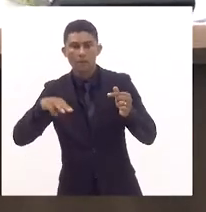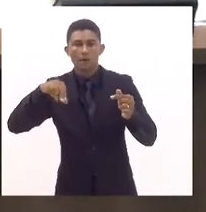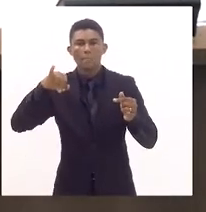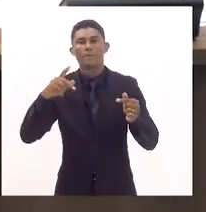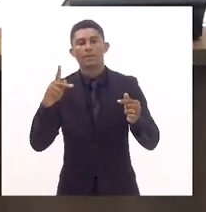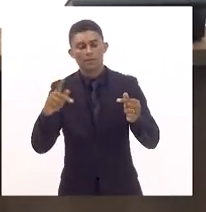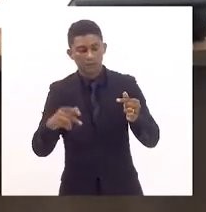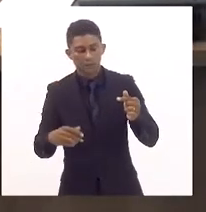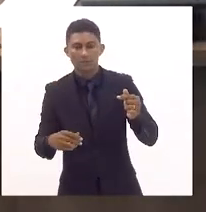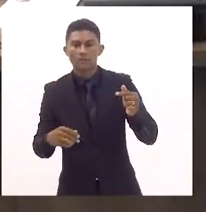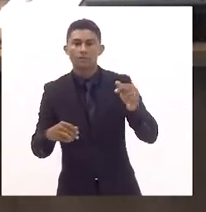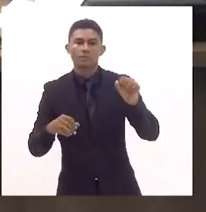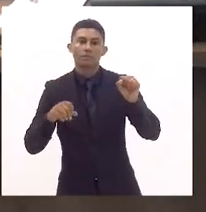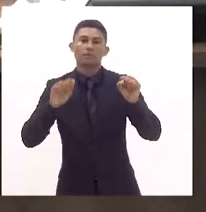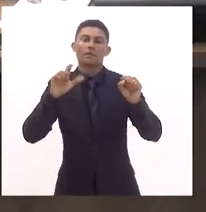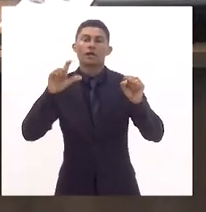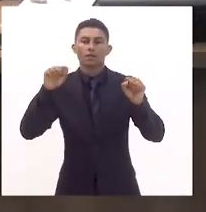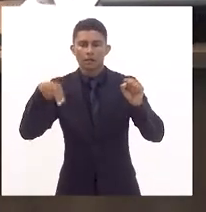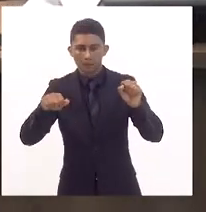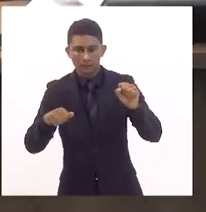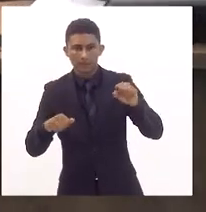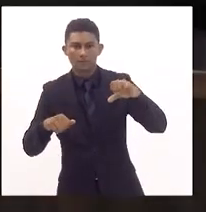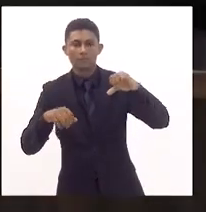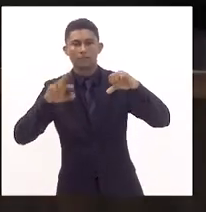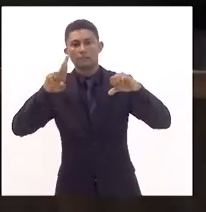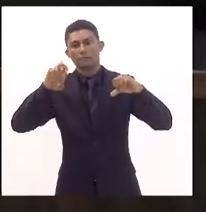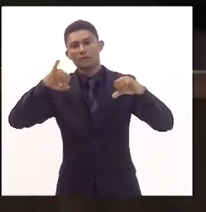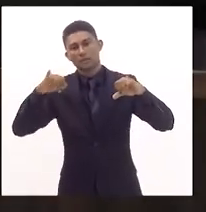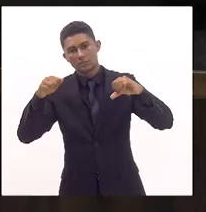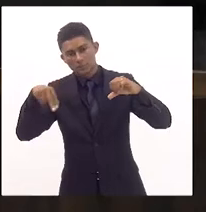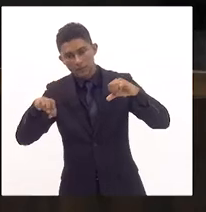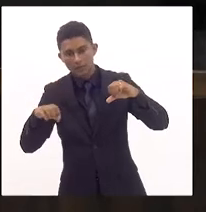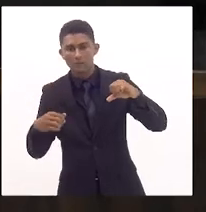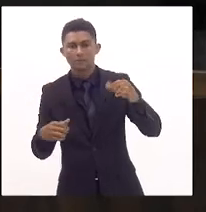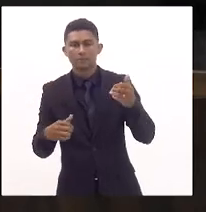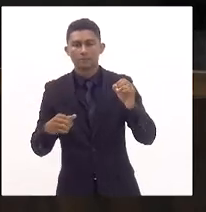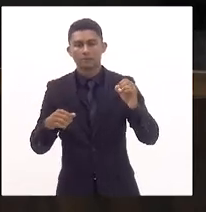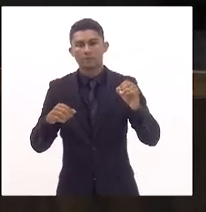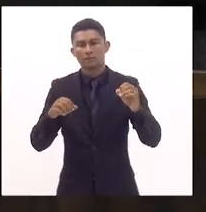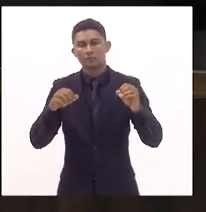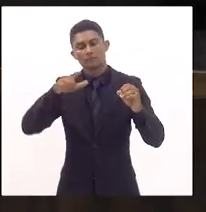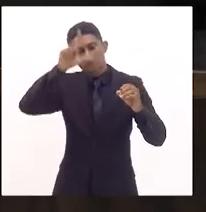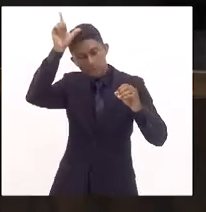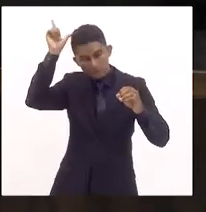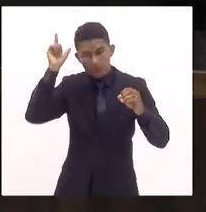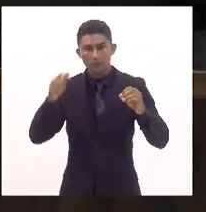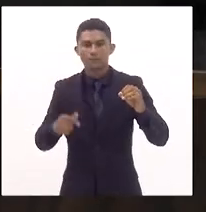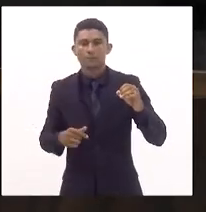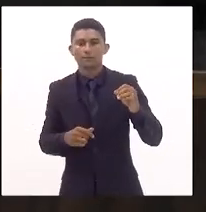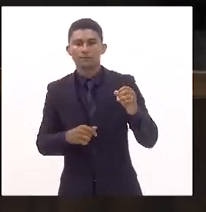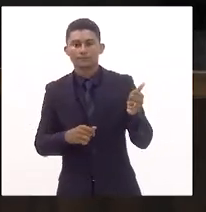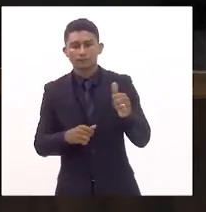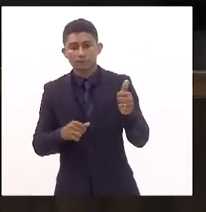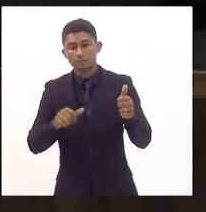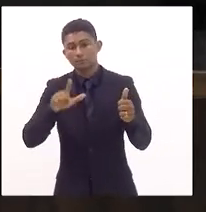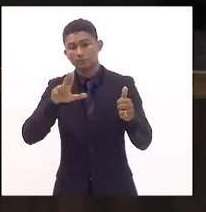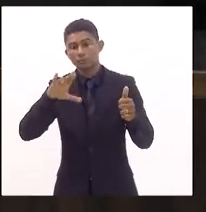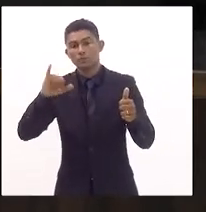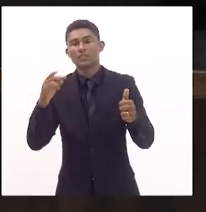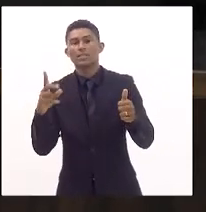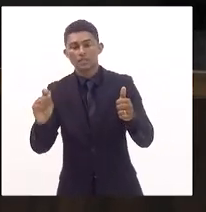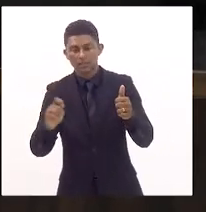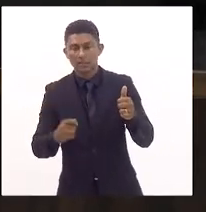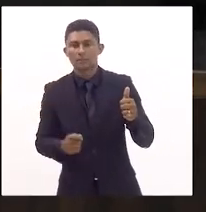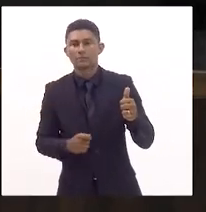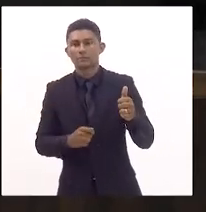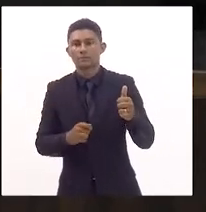Lana, deputada Regiane, deputado Renan Ferreirinha, deputado Luiz Paulo, Lucinha, deputada